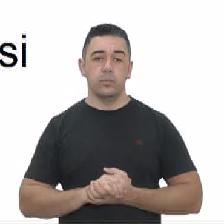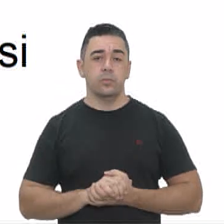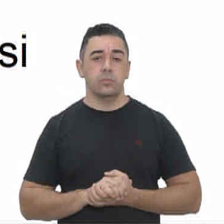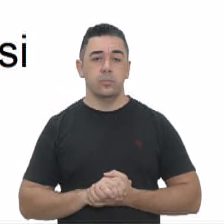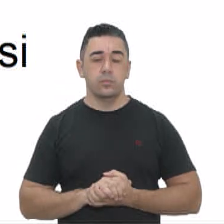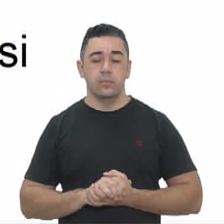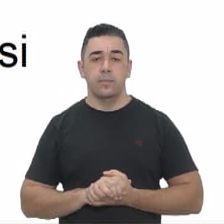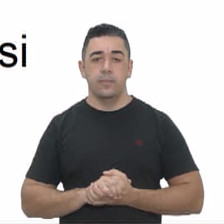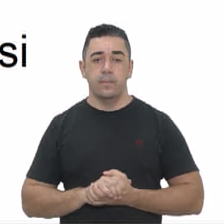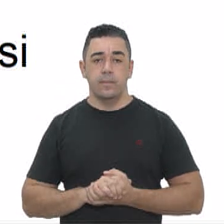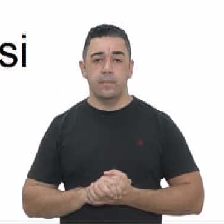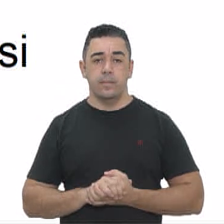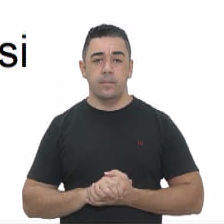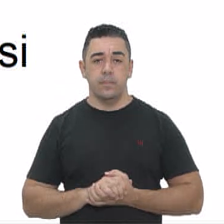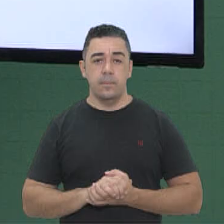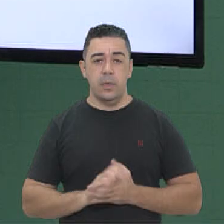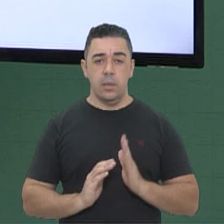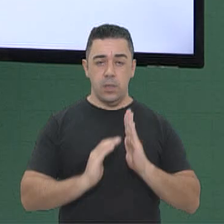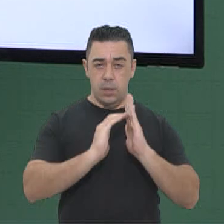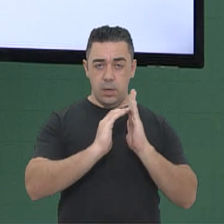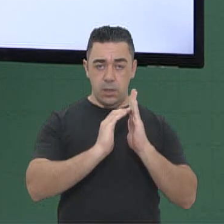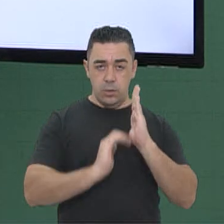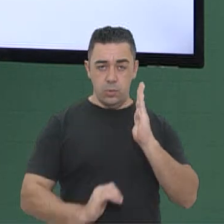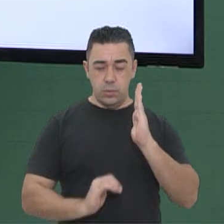tarifa, preço reduzido,